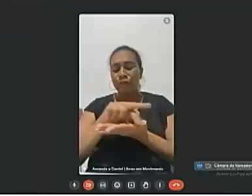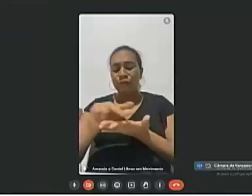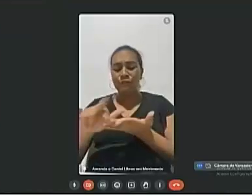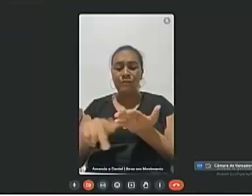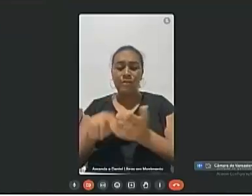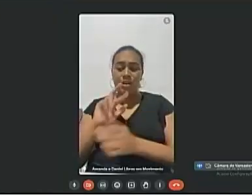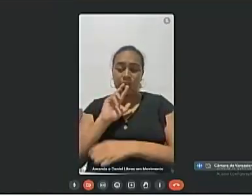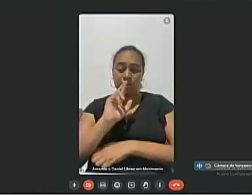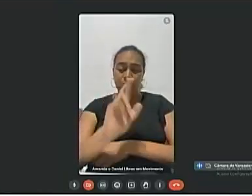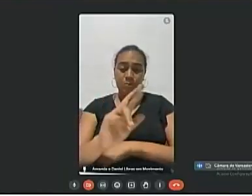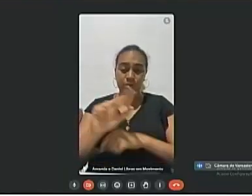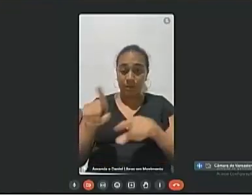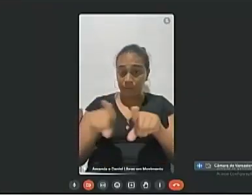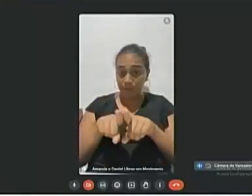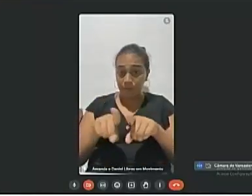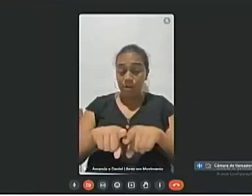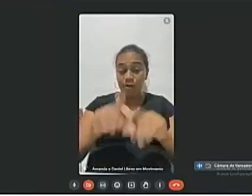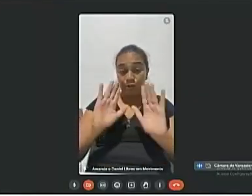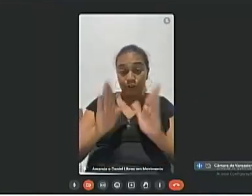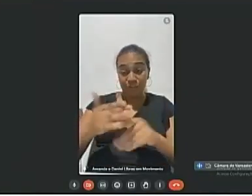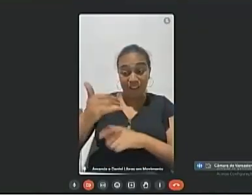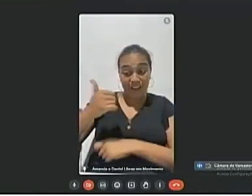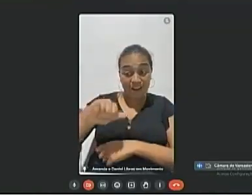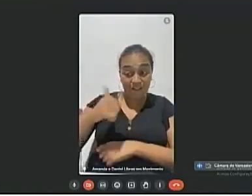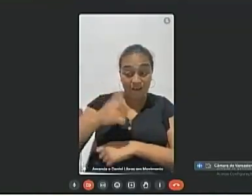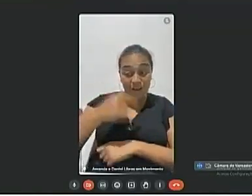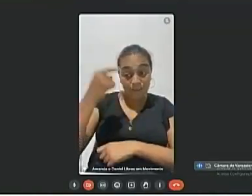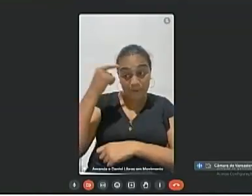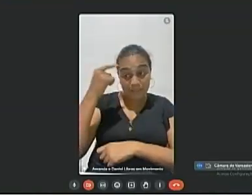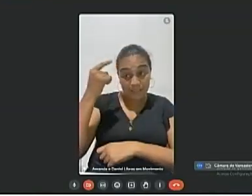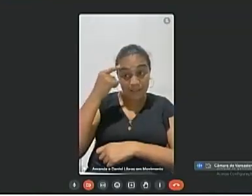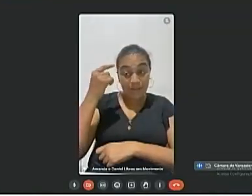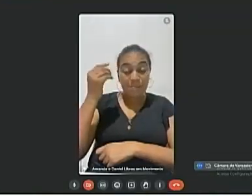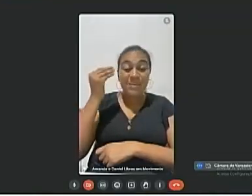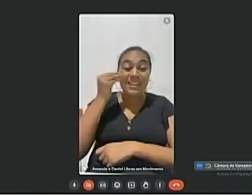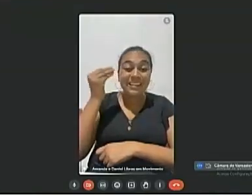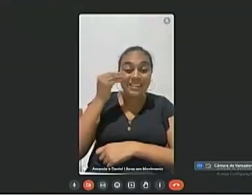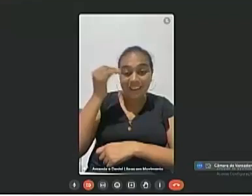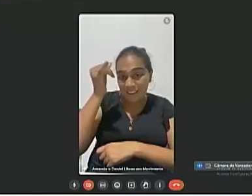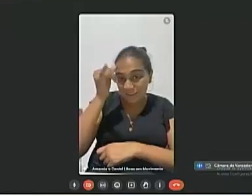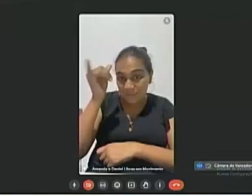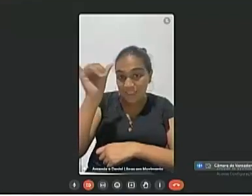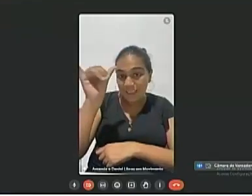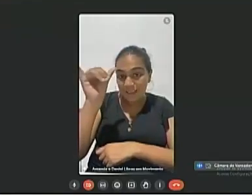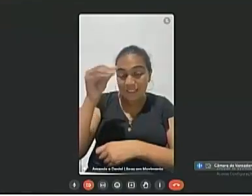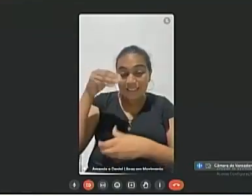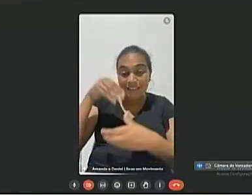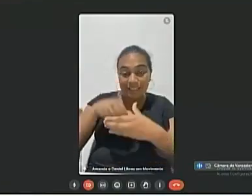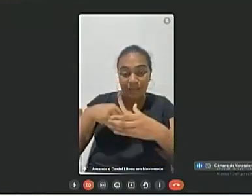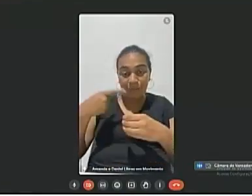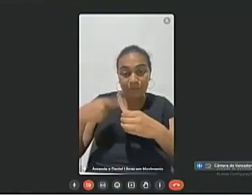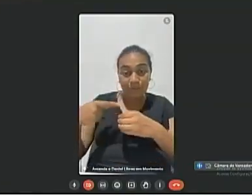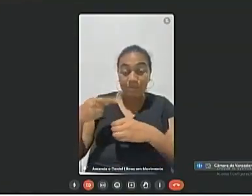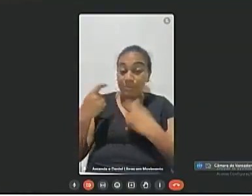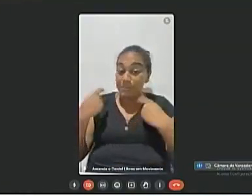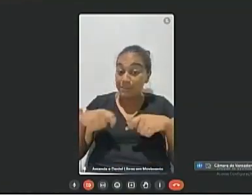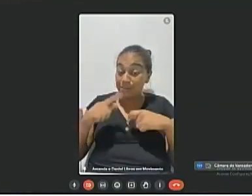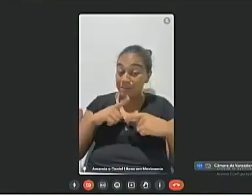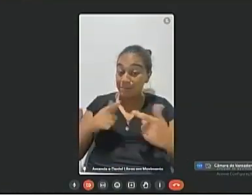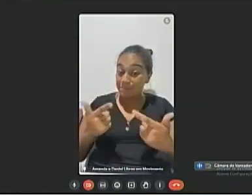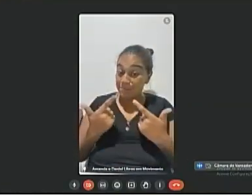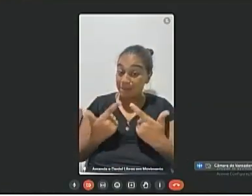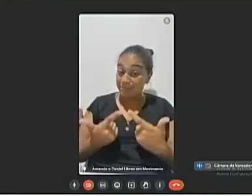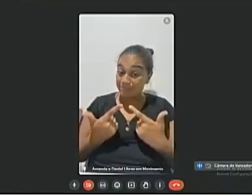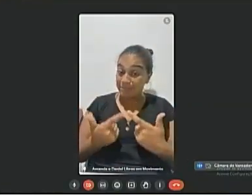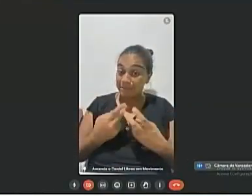foram analisadas, pensadas para tentar mitigar as enchentes aqui nas cidades. Vocês vão ter que ter um pouco de paciência comigo, meu tempo